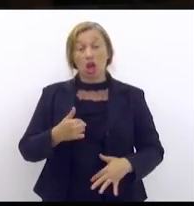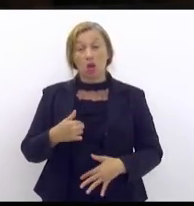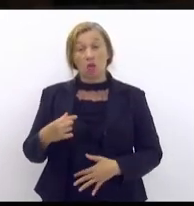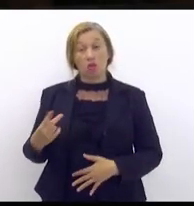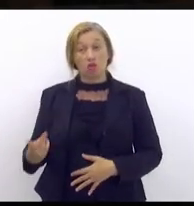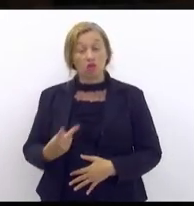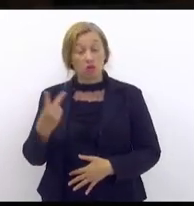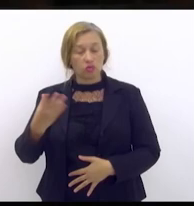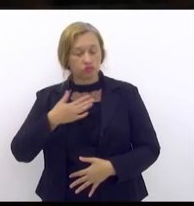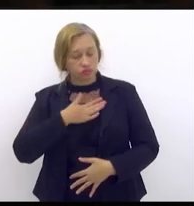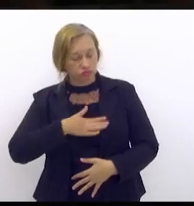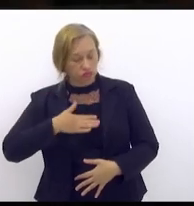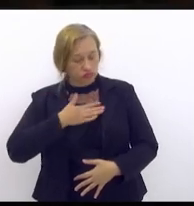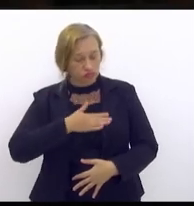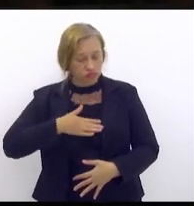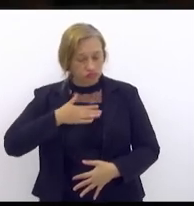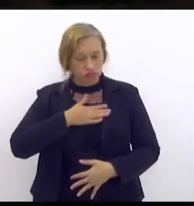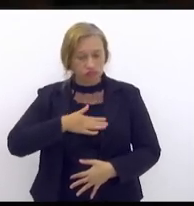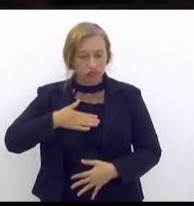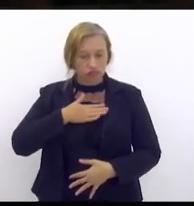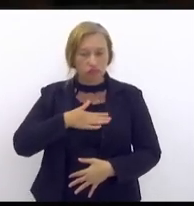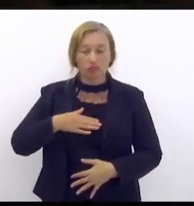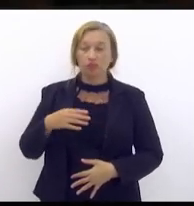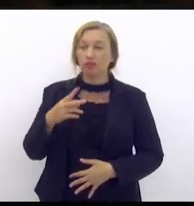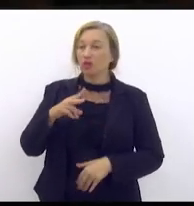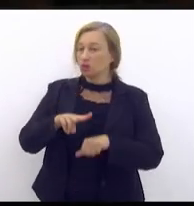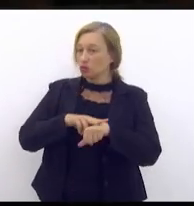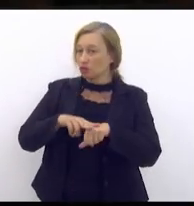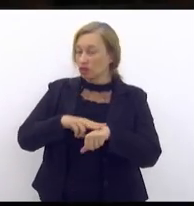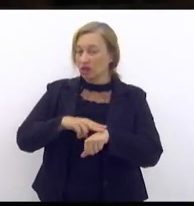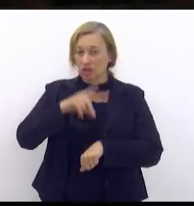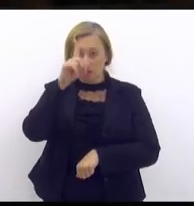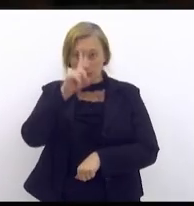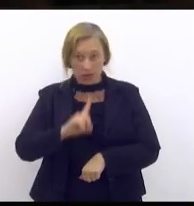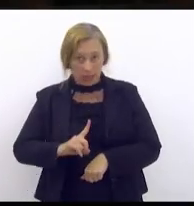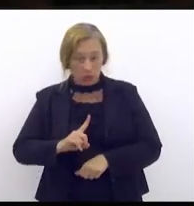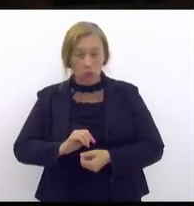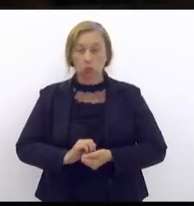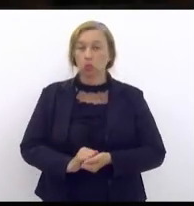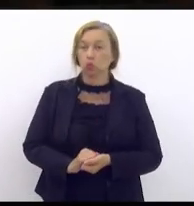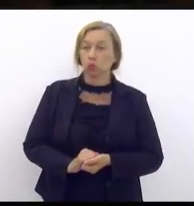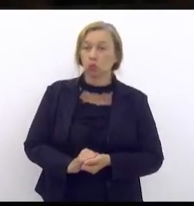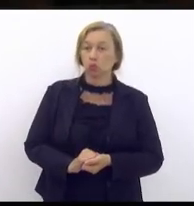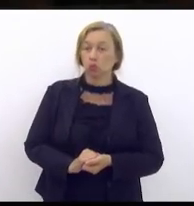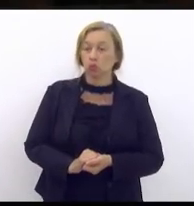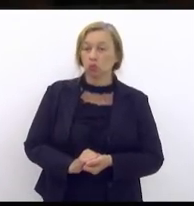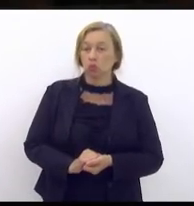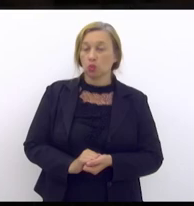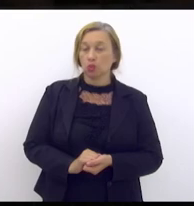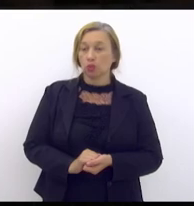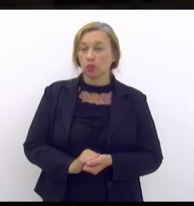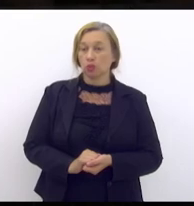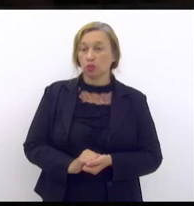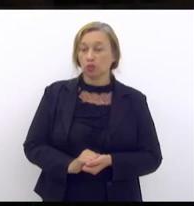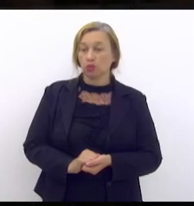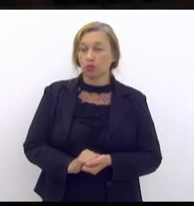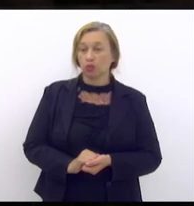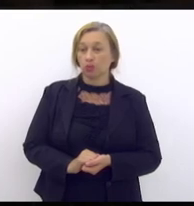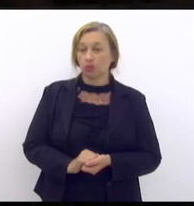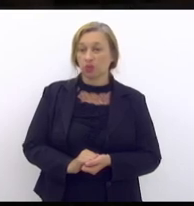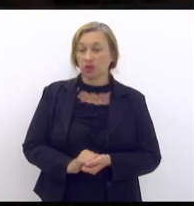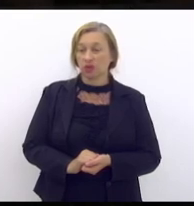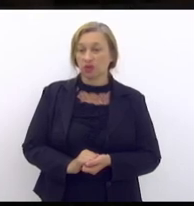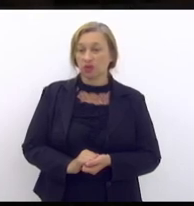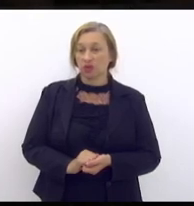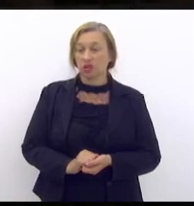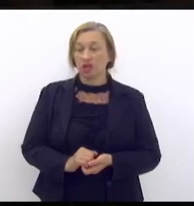e gosto tanto do verde quanto do amarelo, porque no pincel